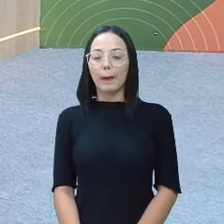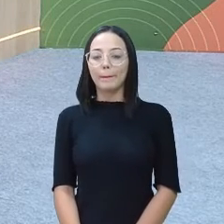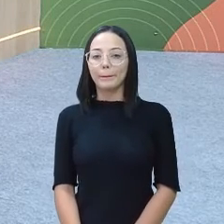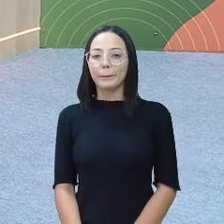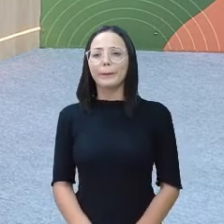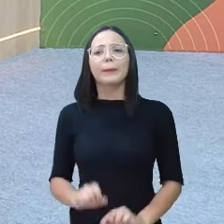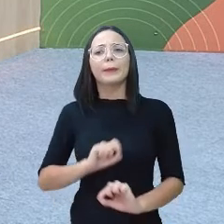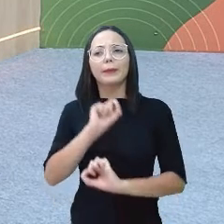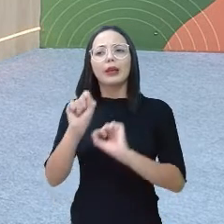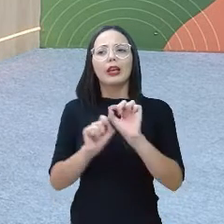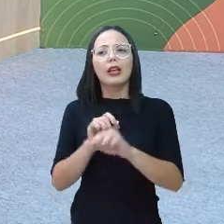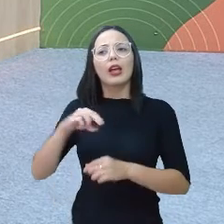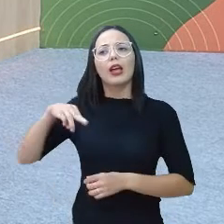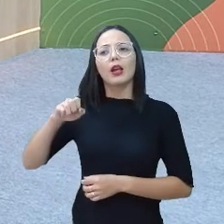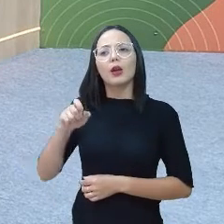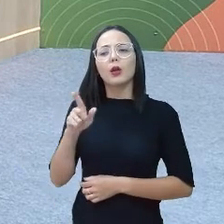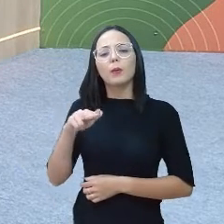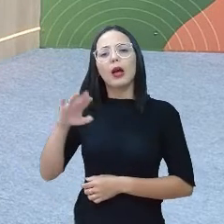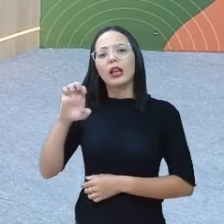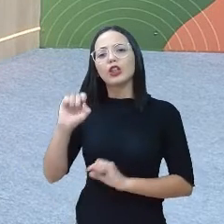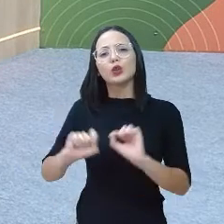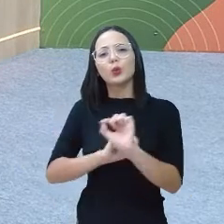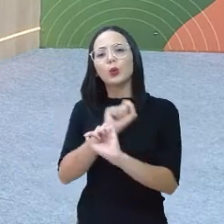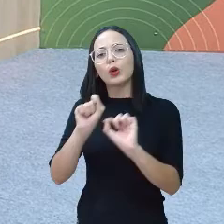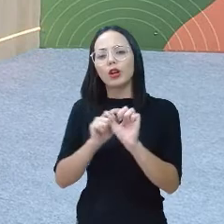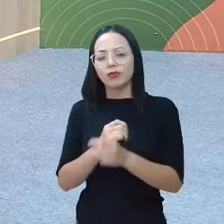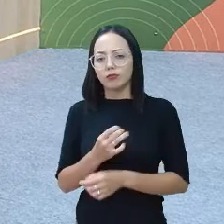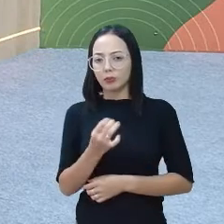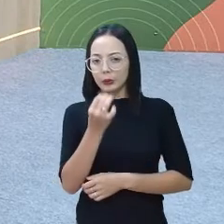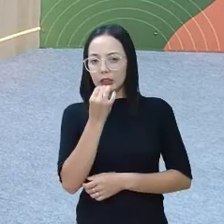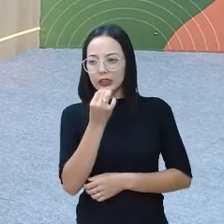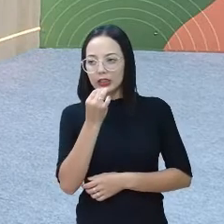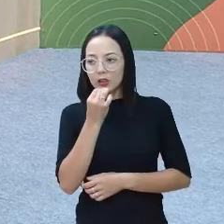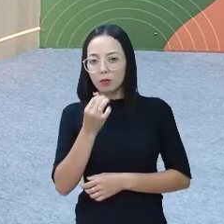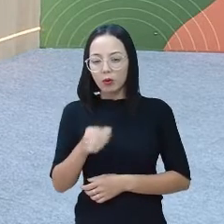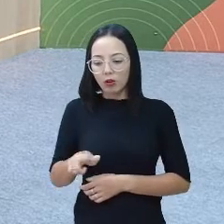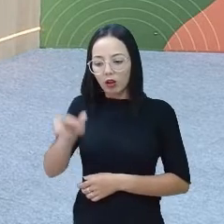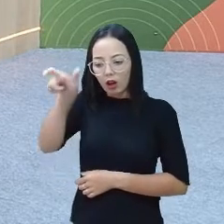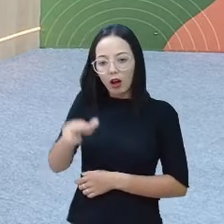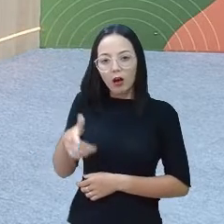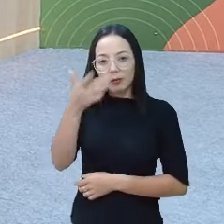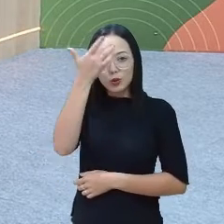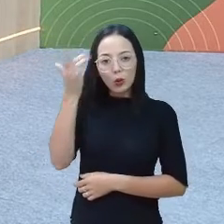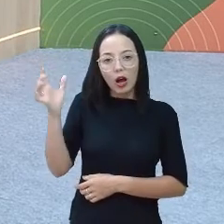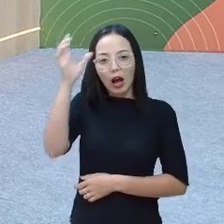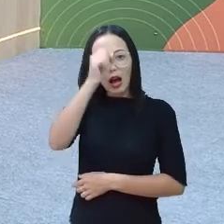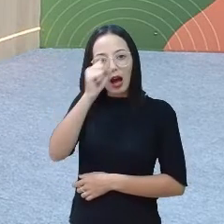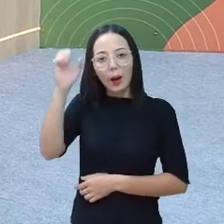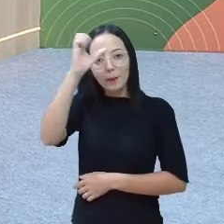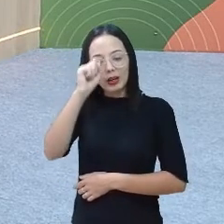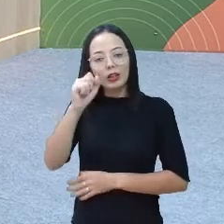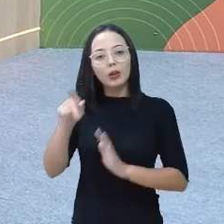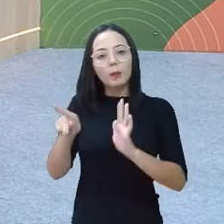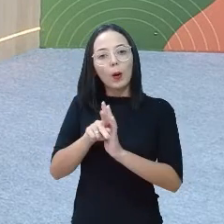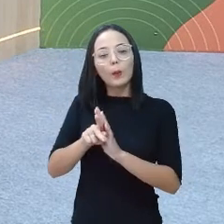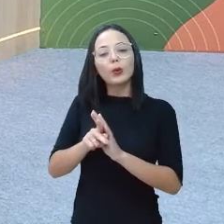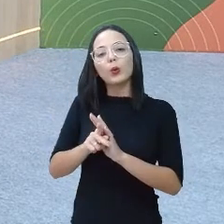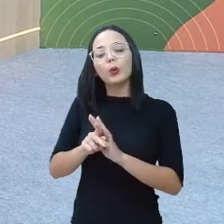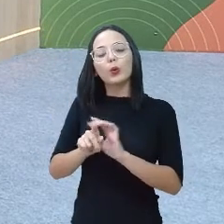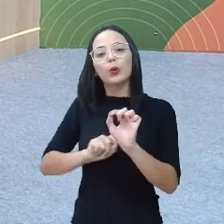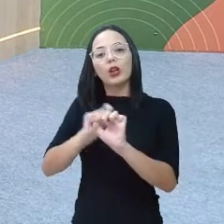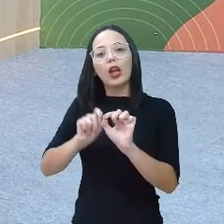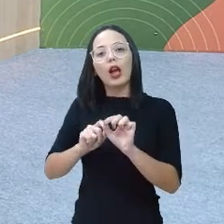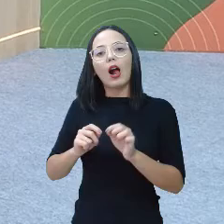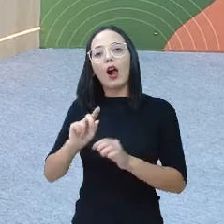quem era Malinche era um intérprete. Então, ela aprende o espanhol e passa a traduzir,